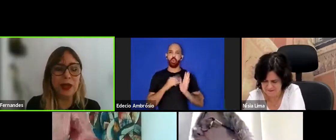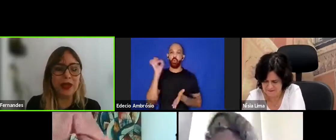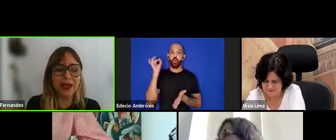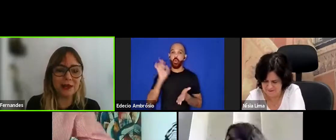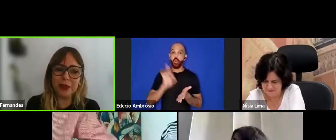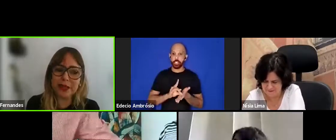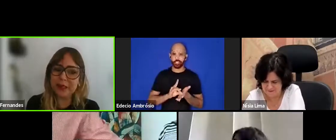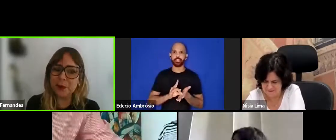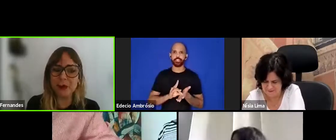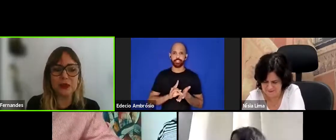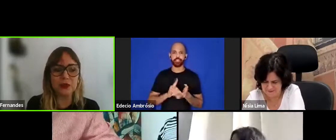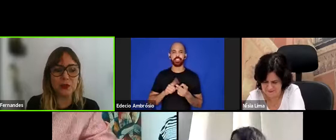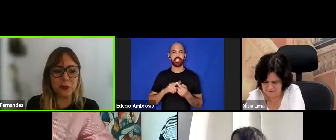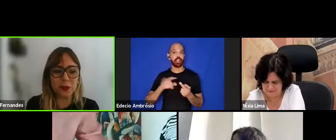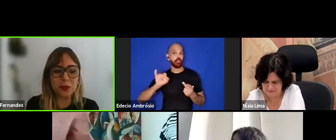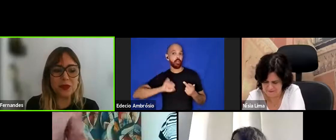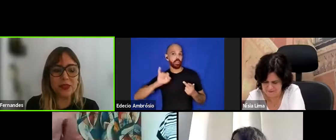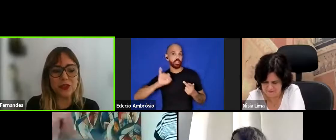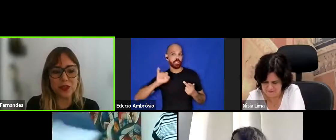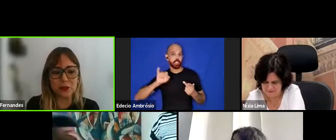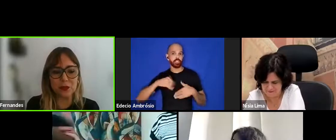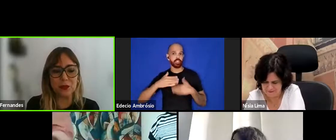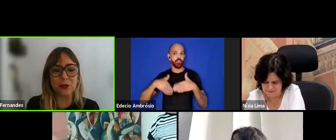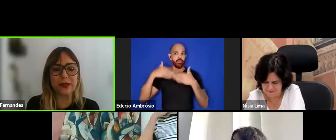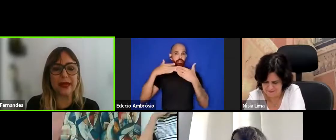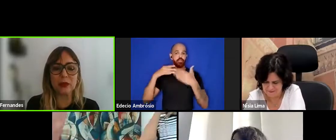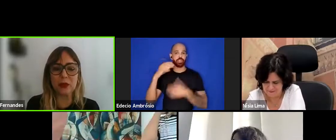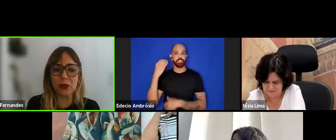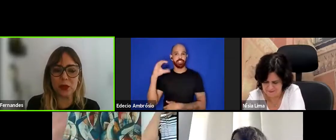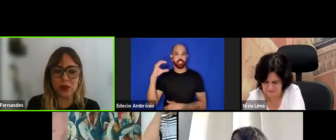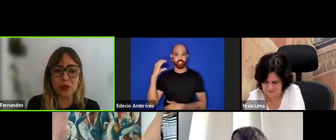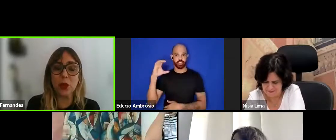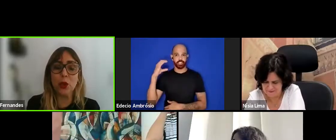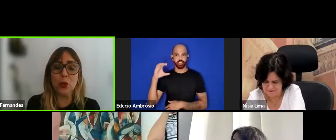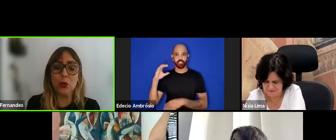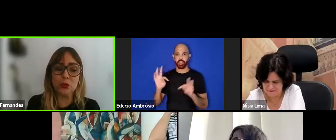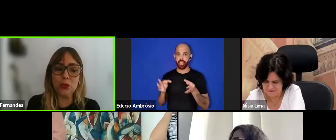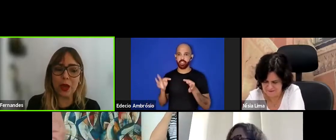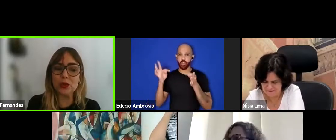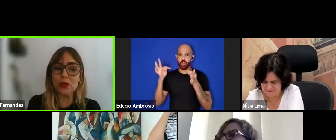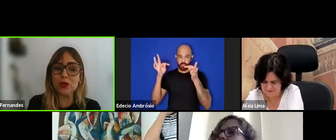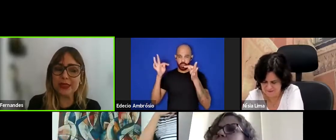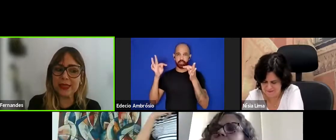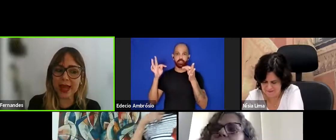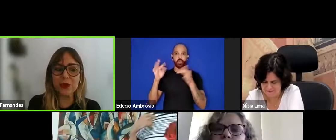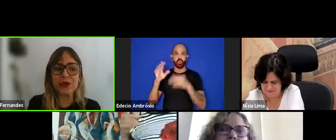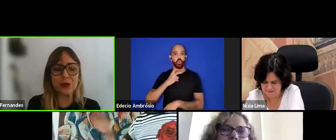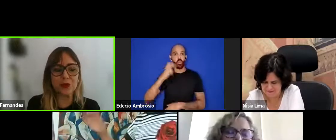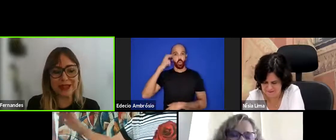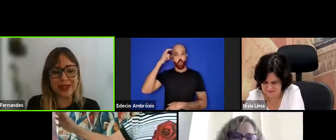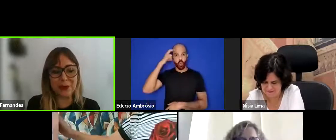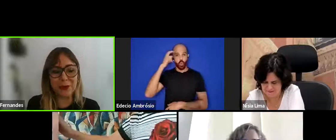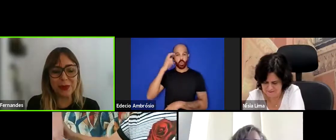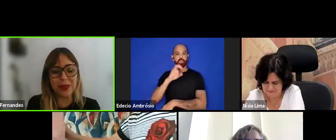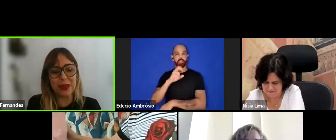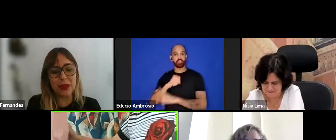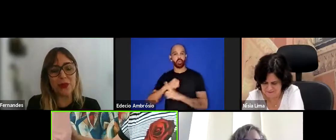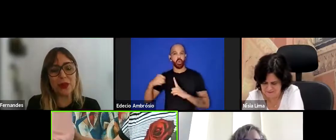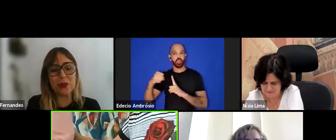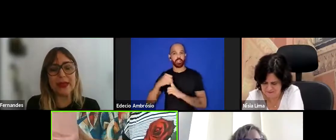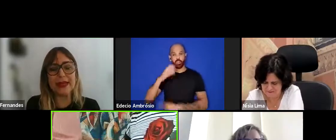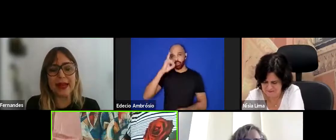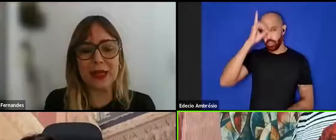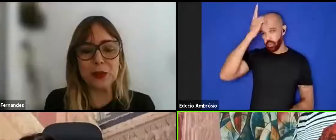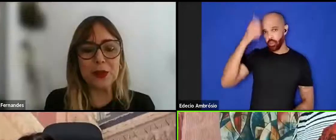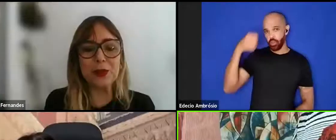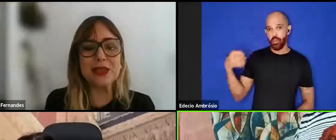trabalho, relevância para o desenvolvimento científico, tecnológico, cultural, social e de inovação, e o